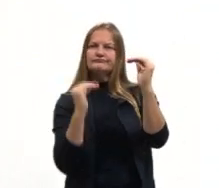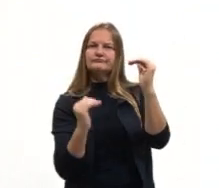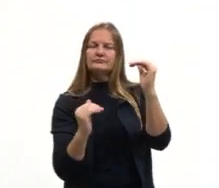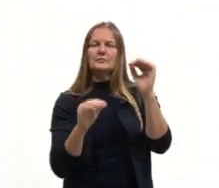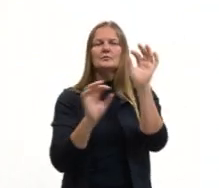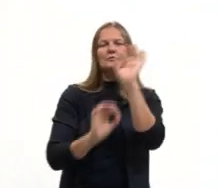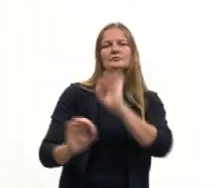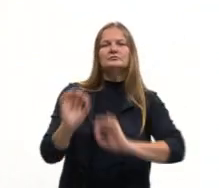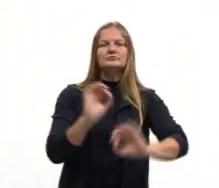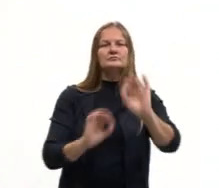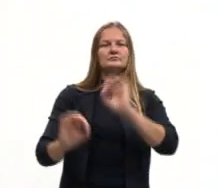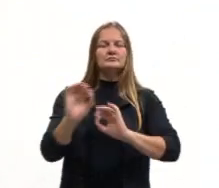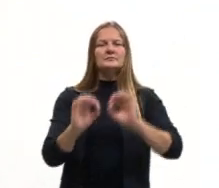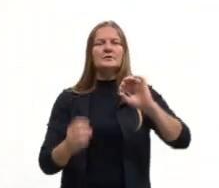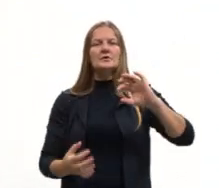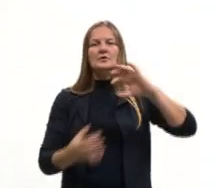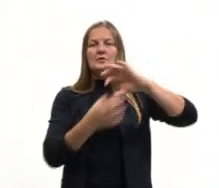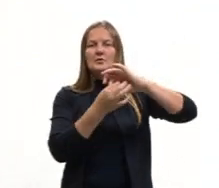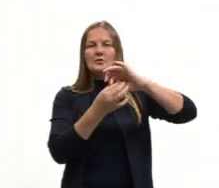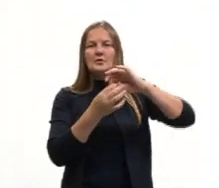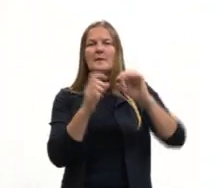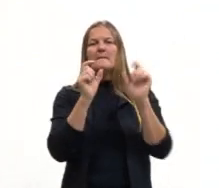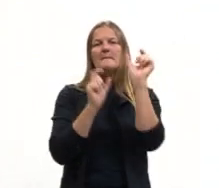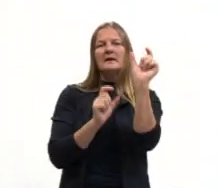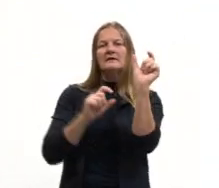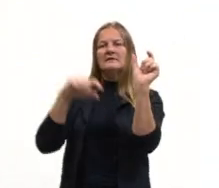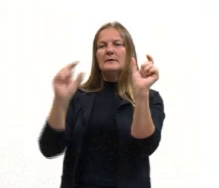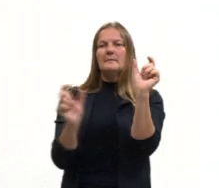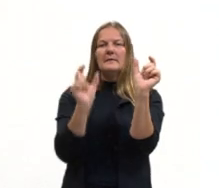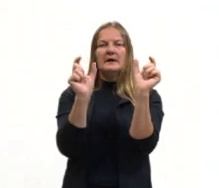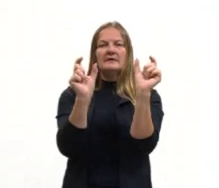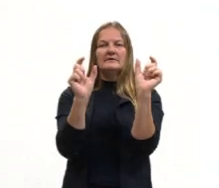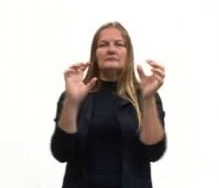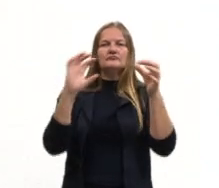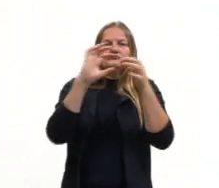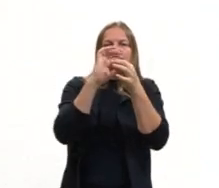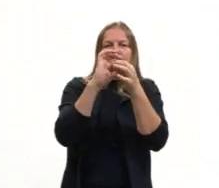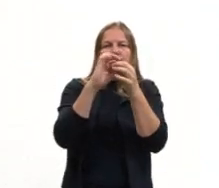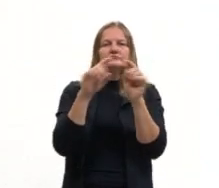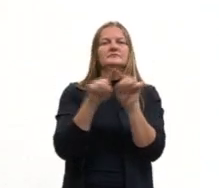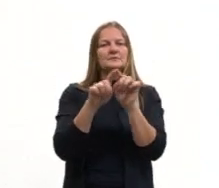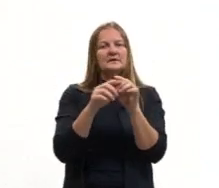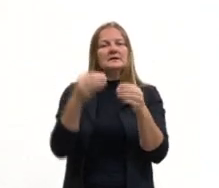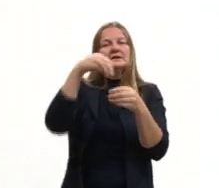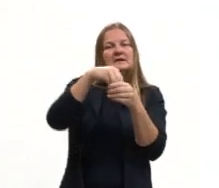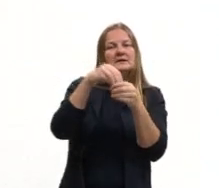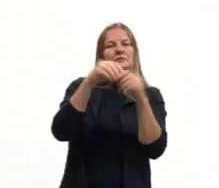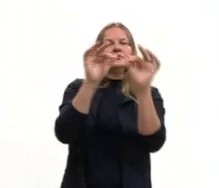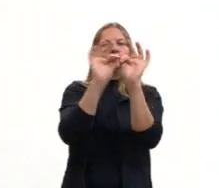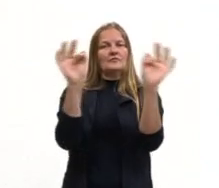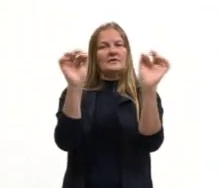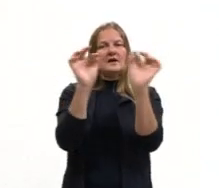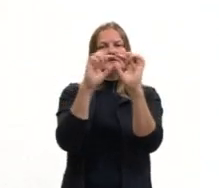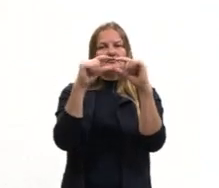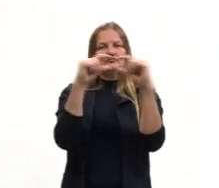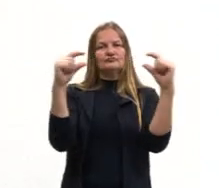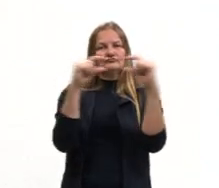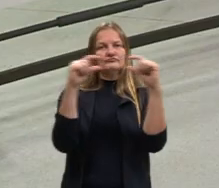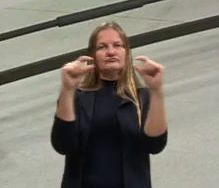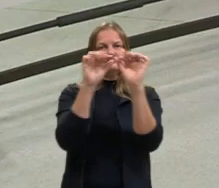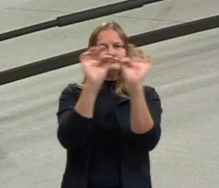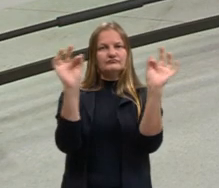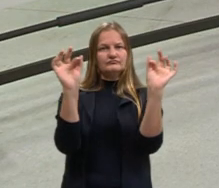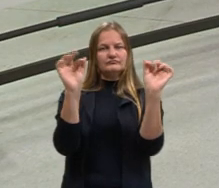disso da conexão entre as palavras que compõem as frases e aí mais uma vez